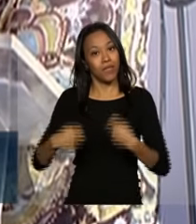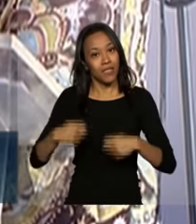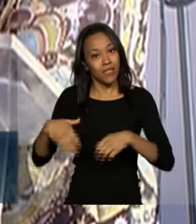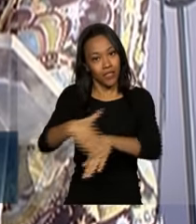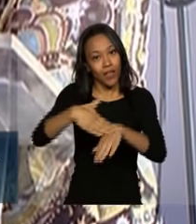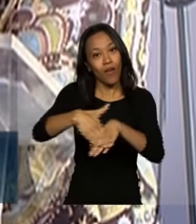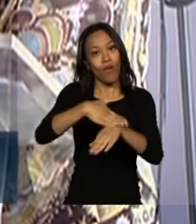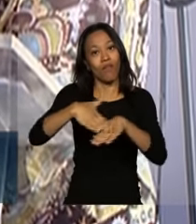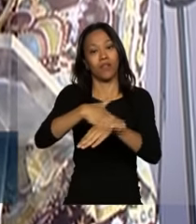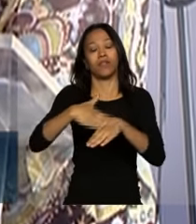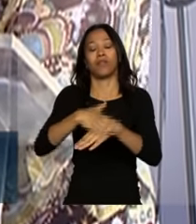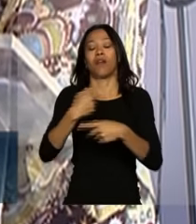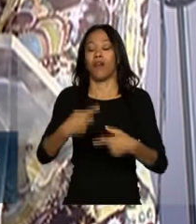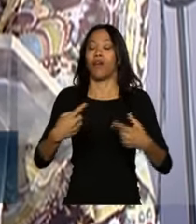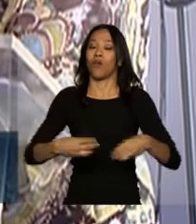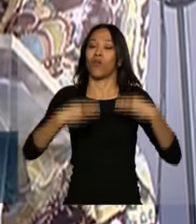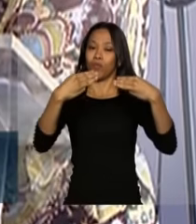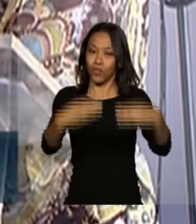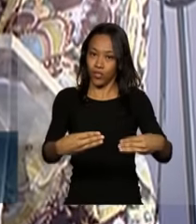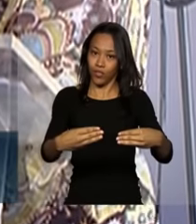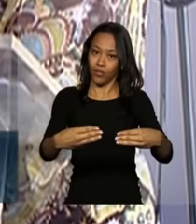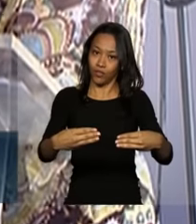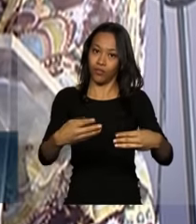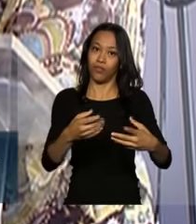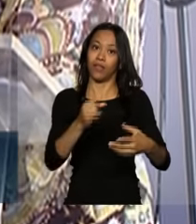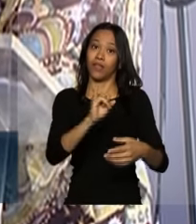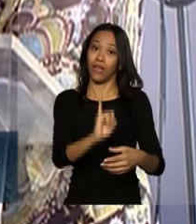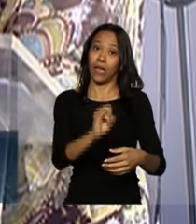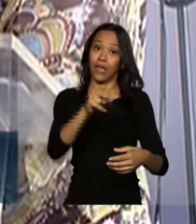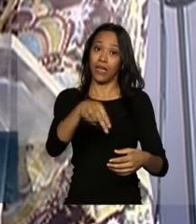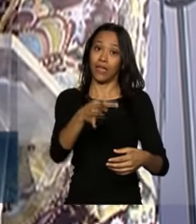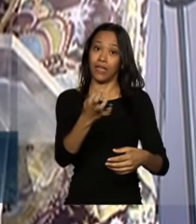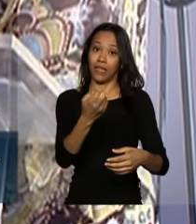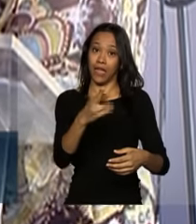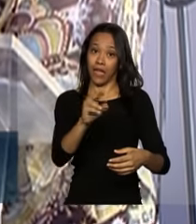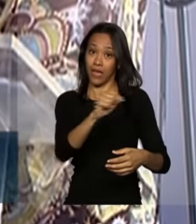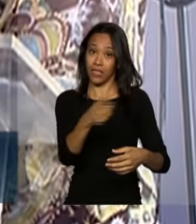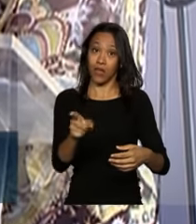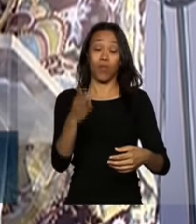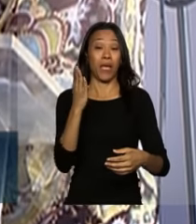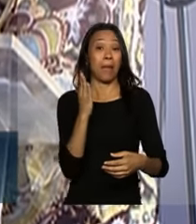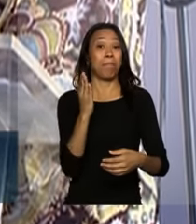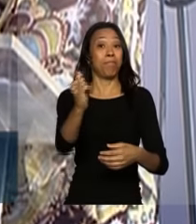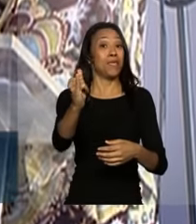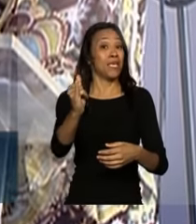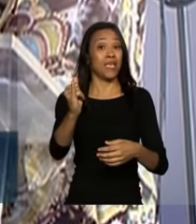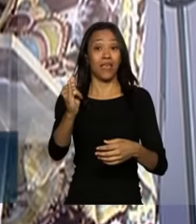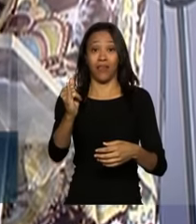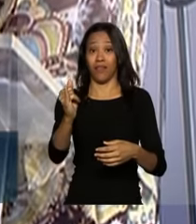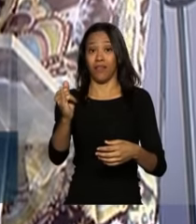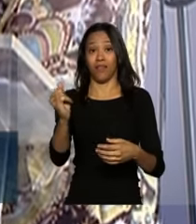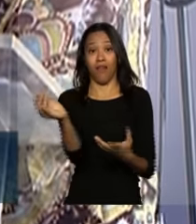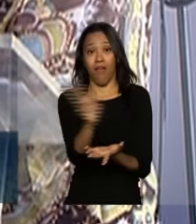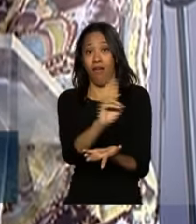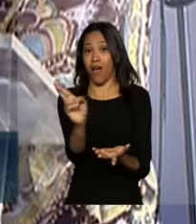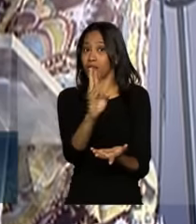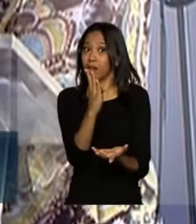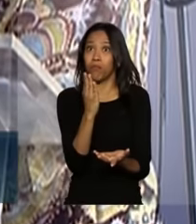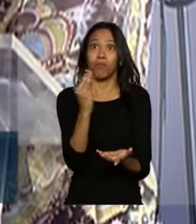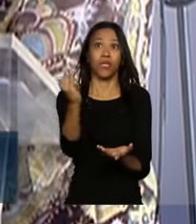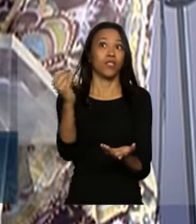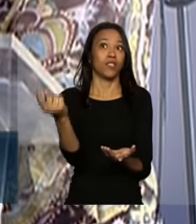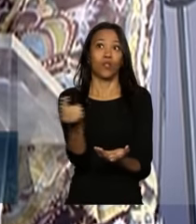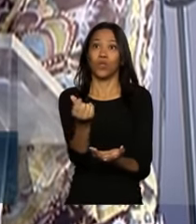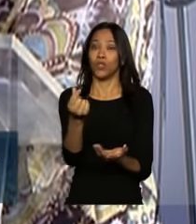do orçamento deles. Isso não fica menos de bilhões e bilhões de reais, prefeito. Não é